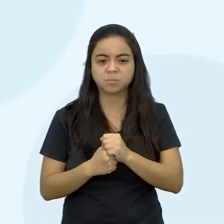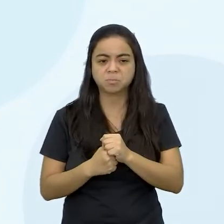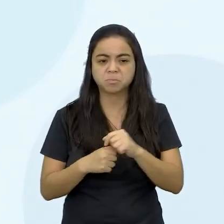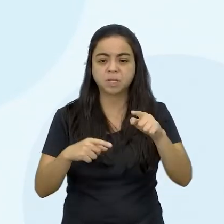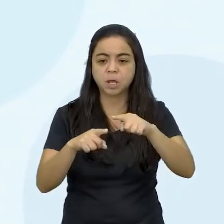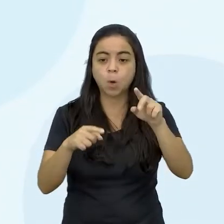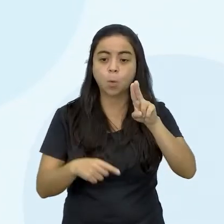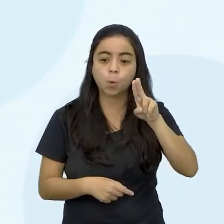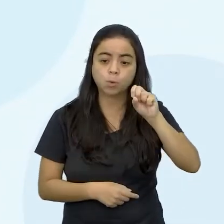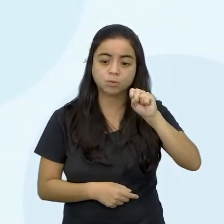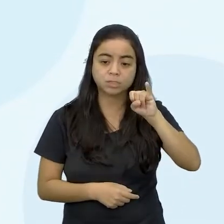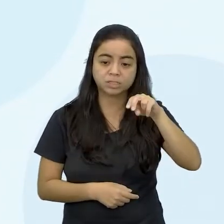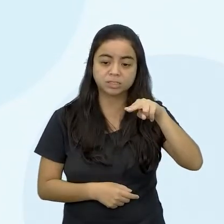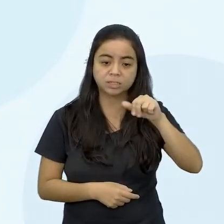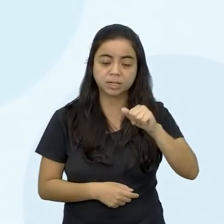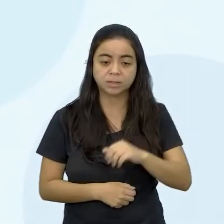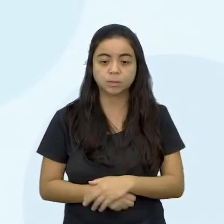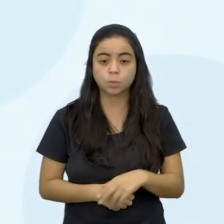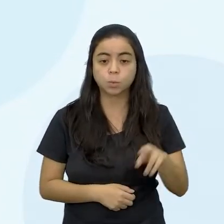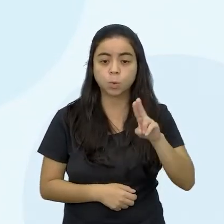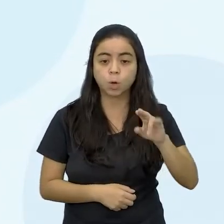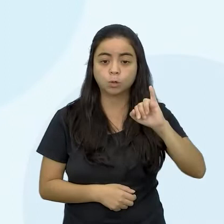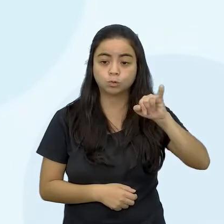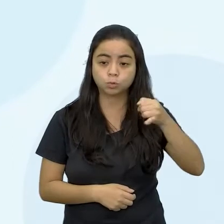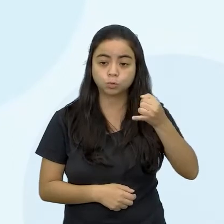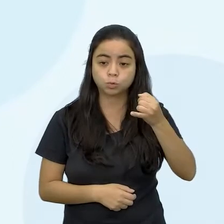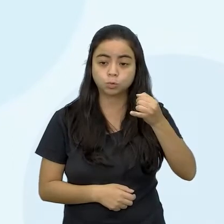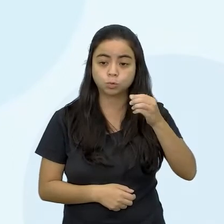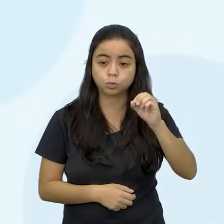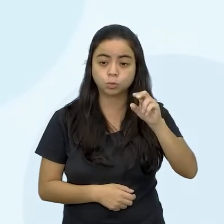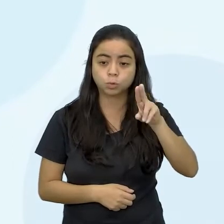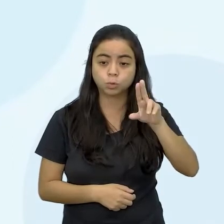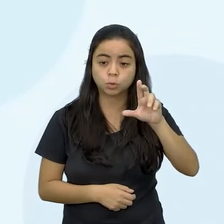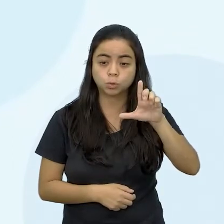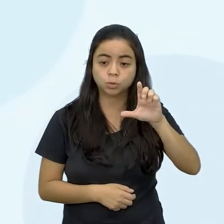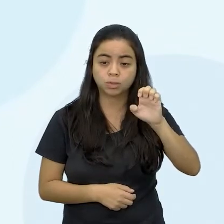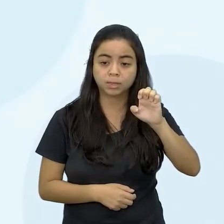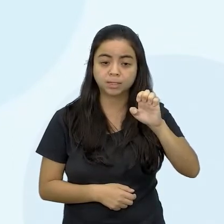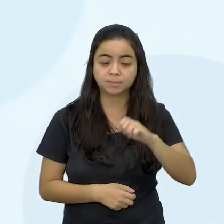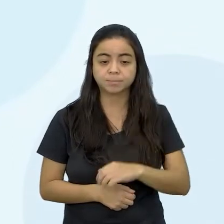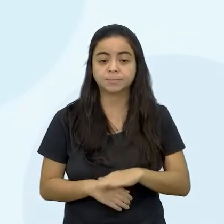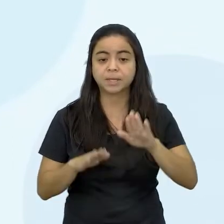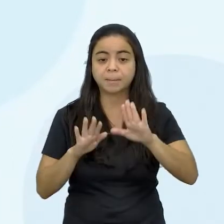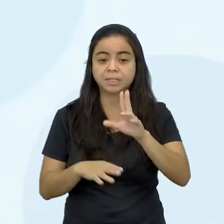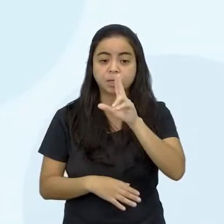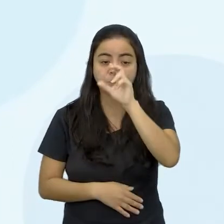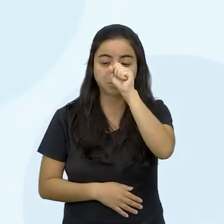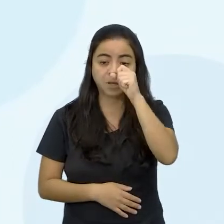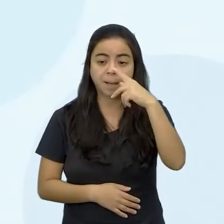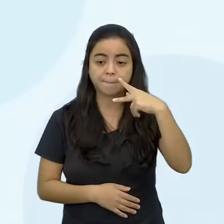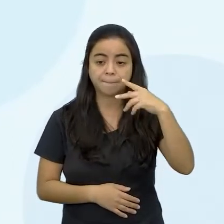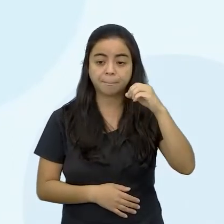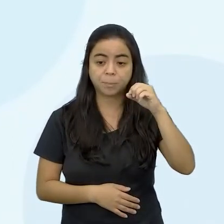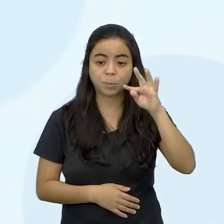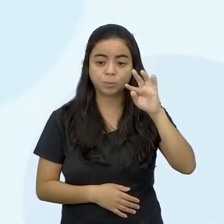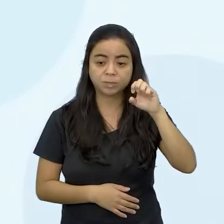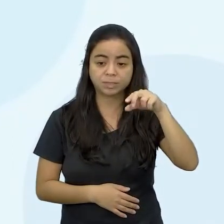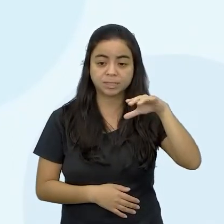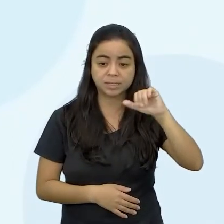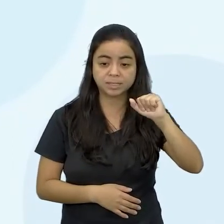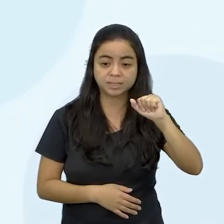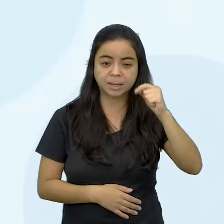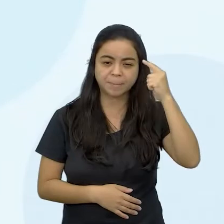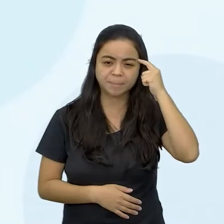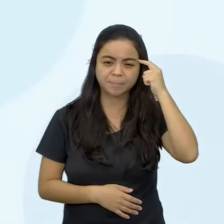a unidade convencional de energia é o jaule na potência é uma relação estabelecida